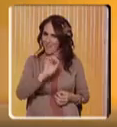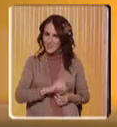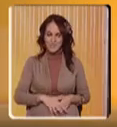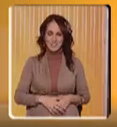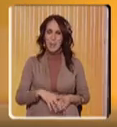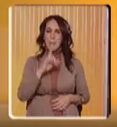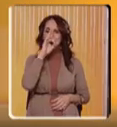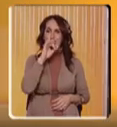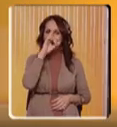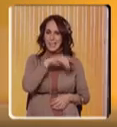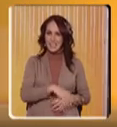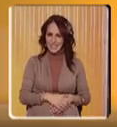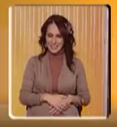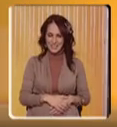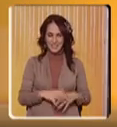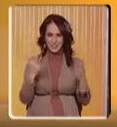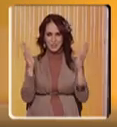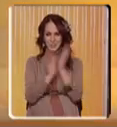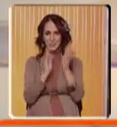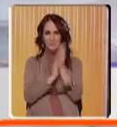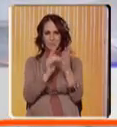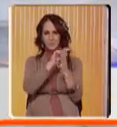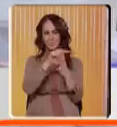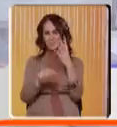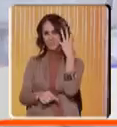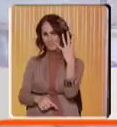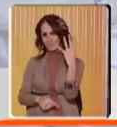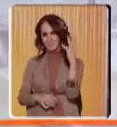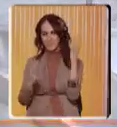um verdadeiro mito. É um mito. Uma salva de palmas para os nossos especialistas que vão voltar em breve.